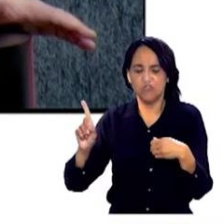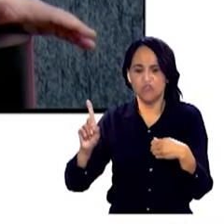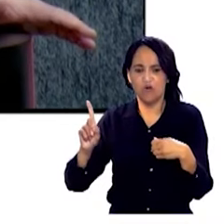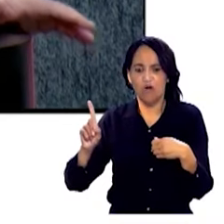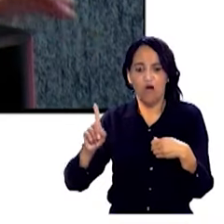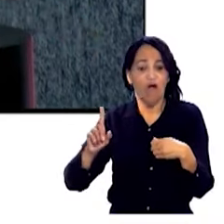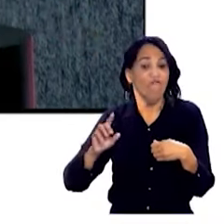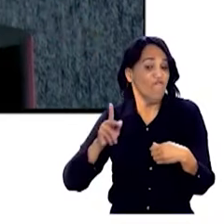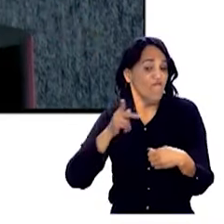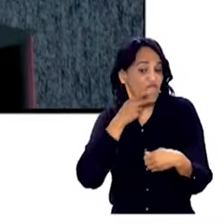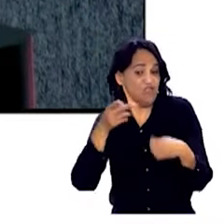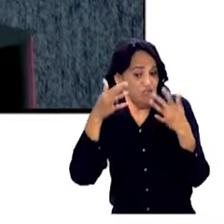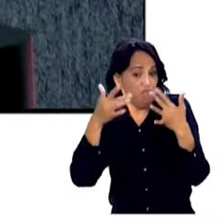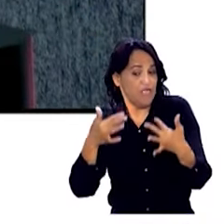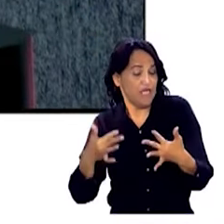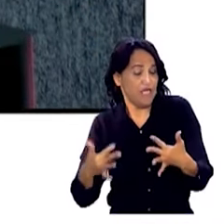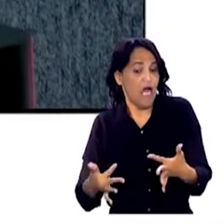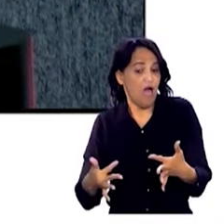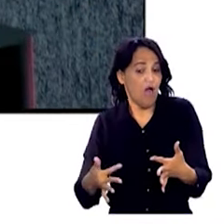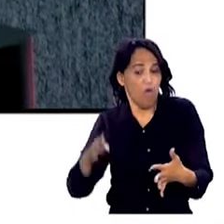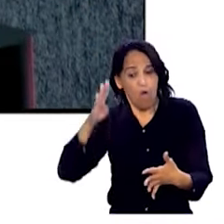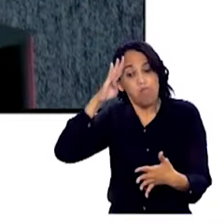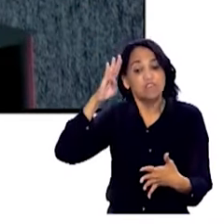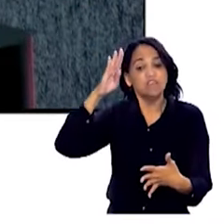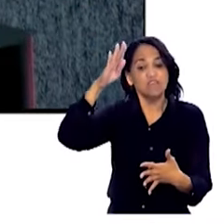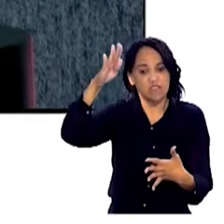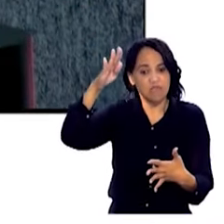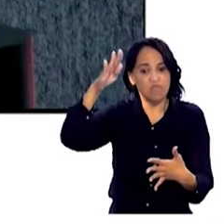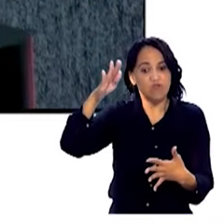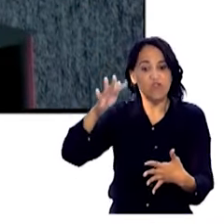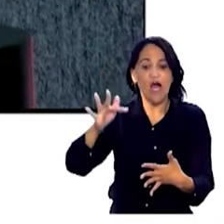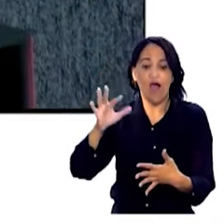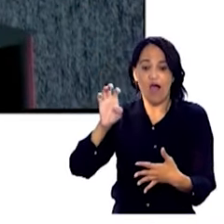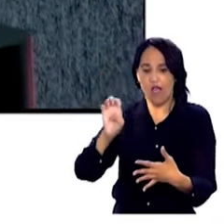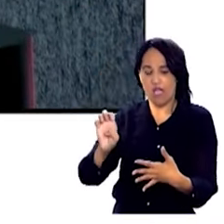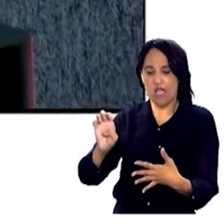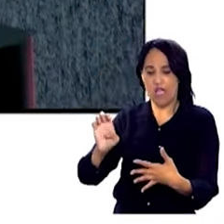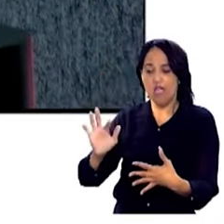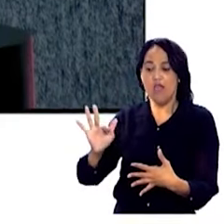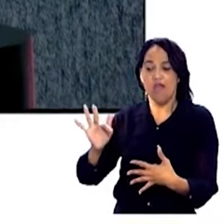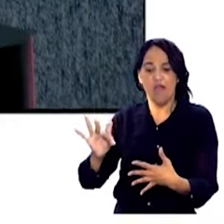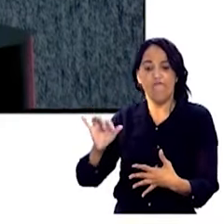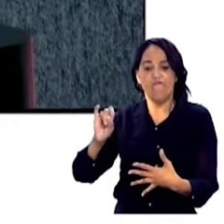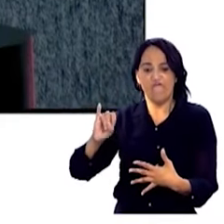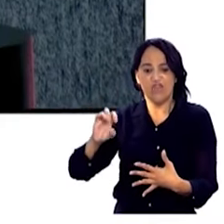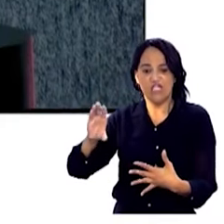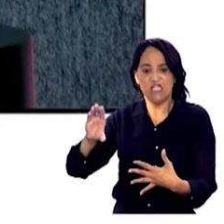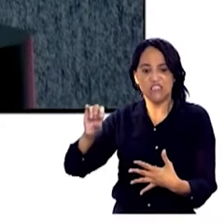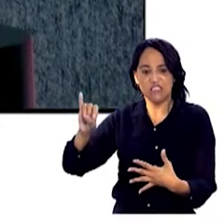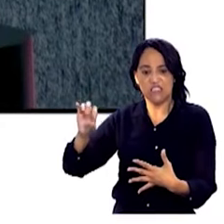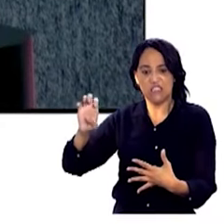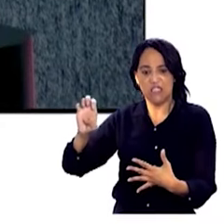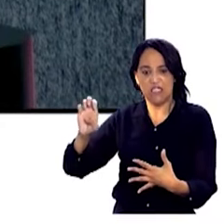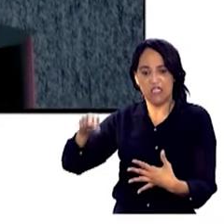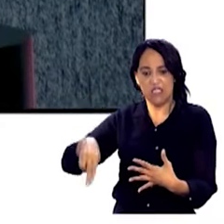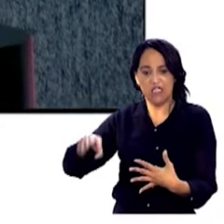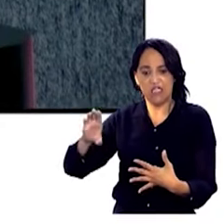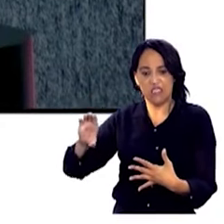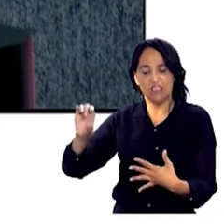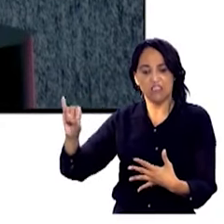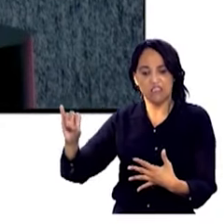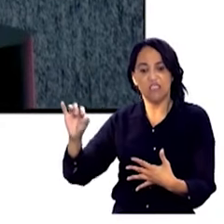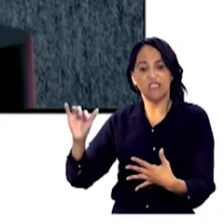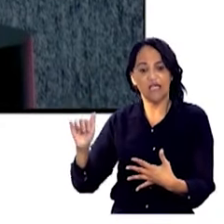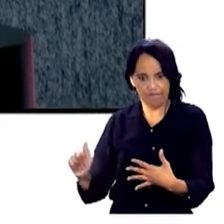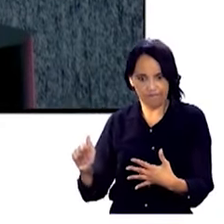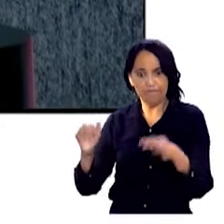eficiência ou seja nós estamos caminhando num rumo muito importante e